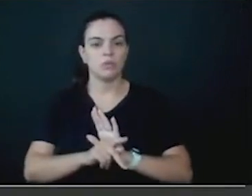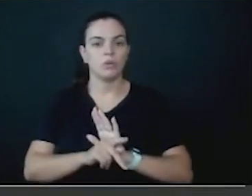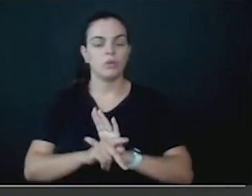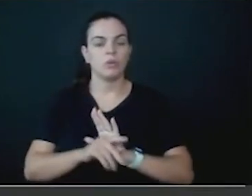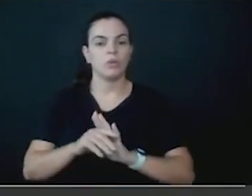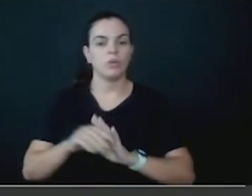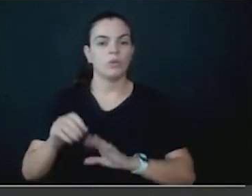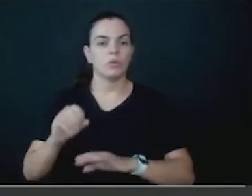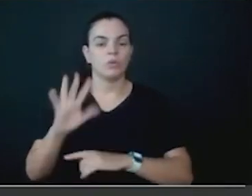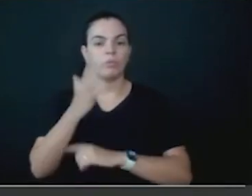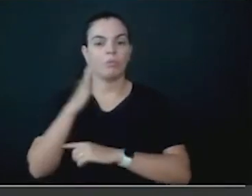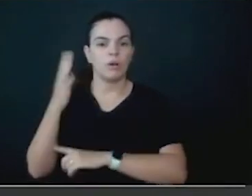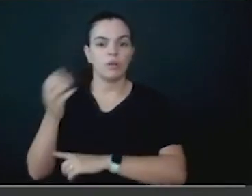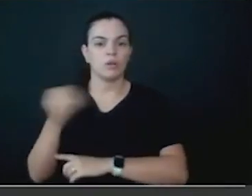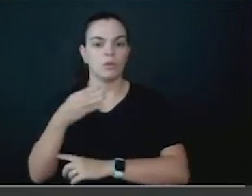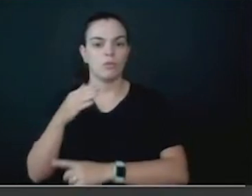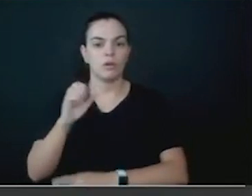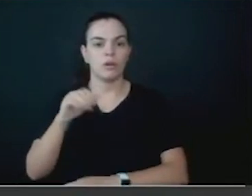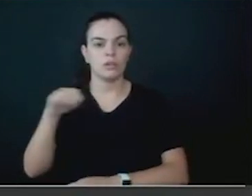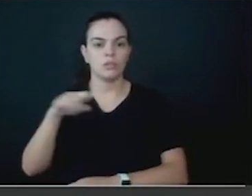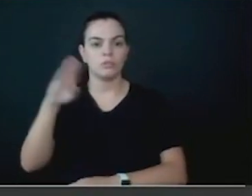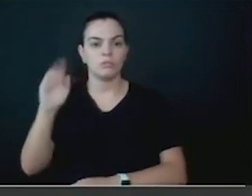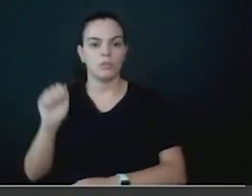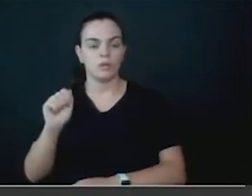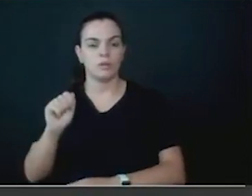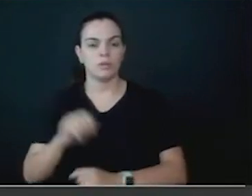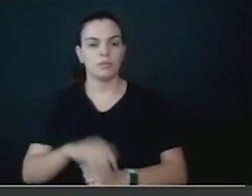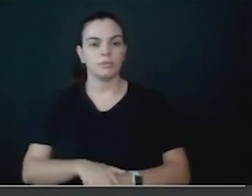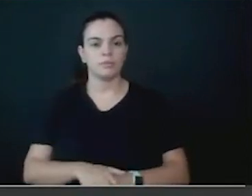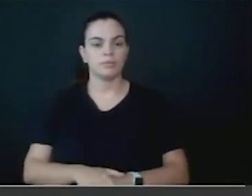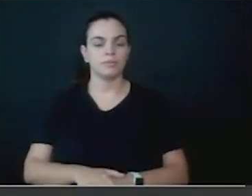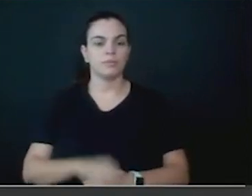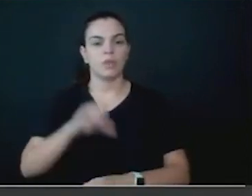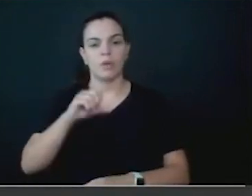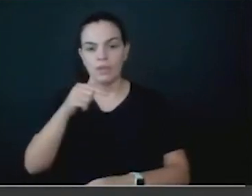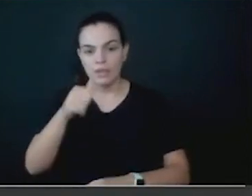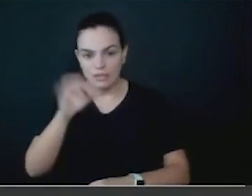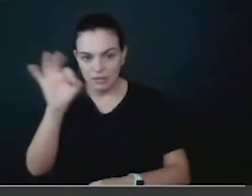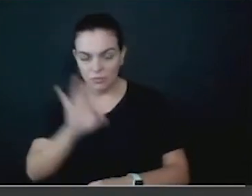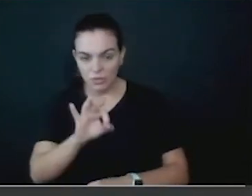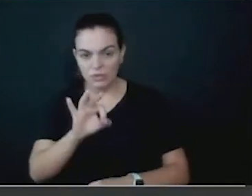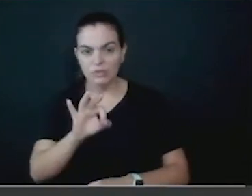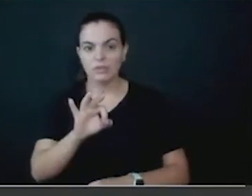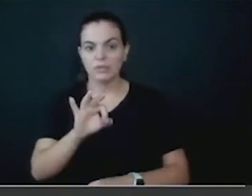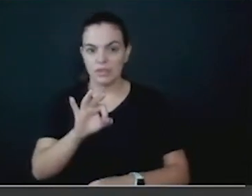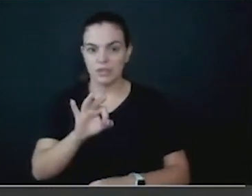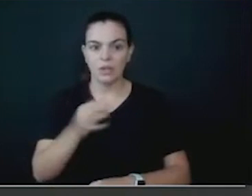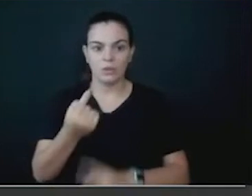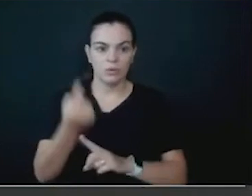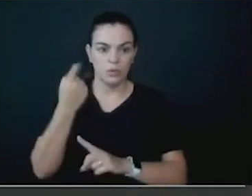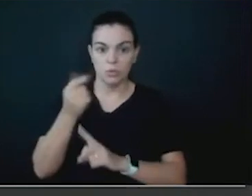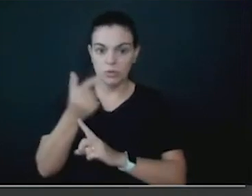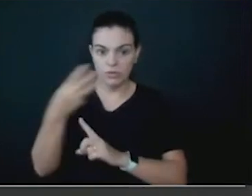gente está com 97, quase finalizando. Isso em 2023, eu acho que já deve até estar finalizado agora em 2024.